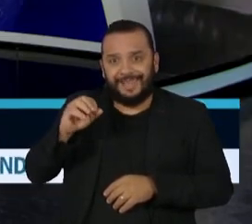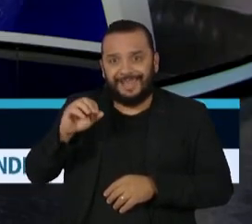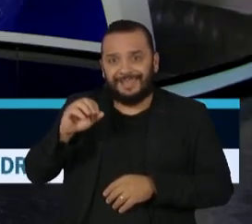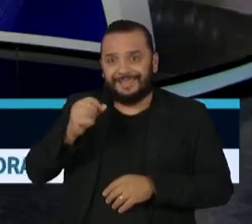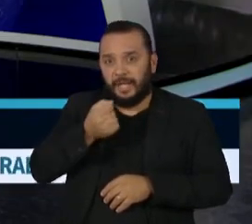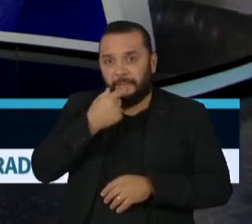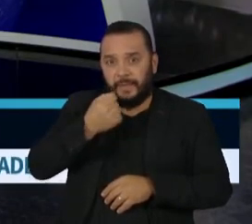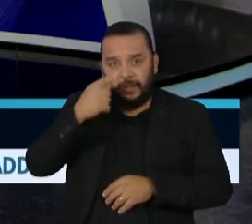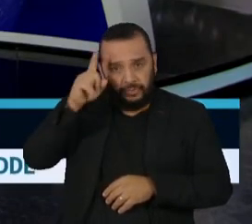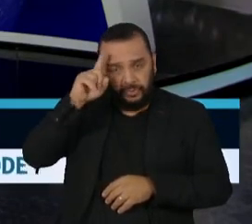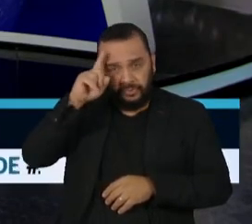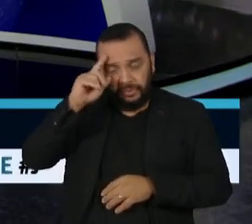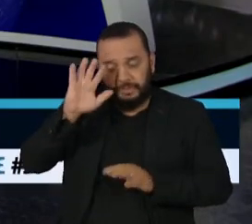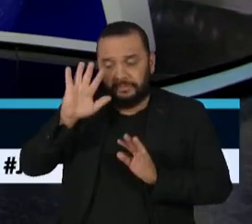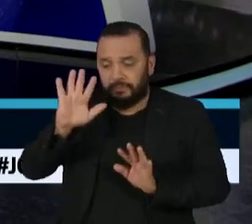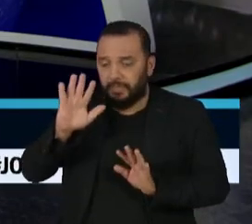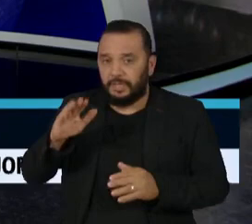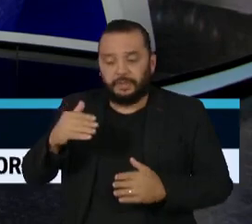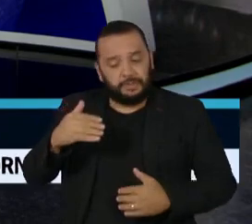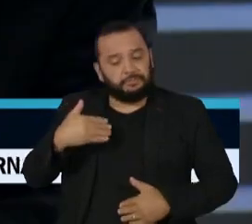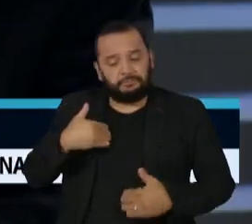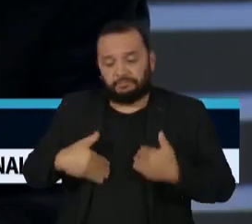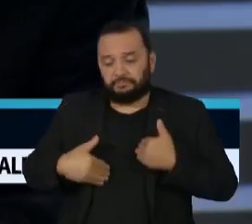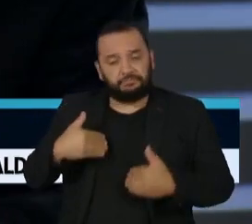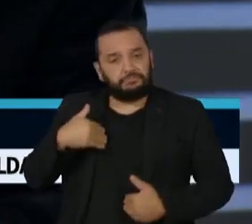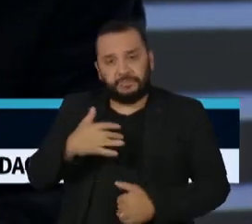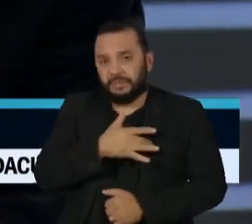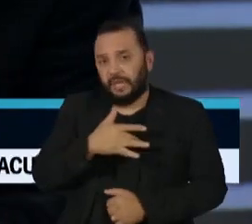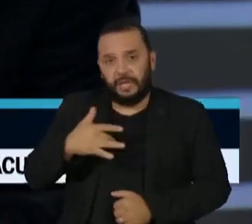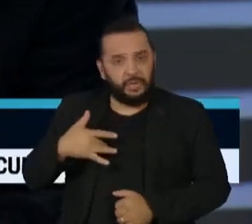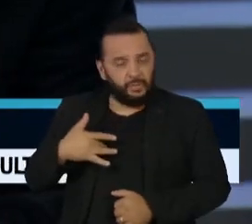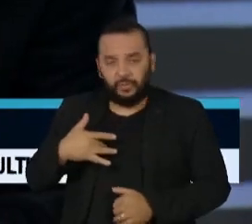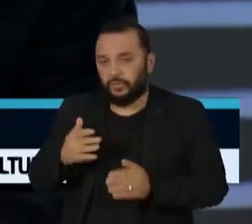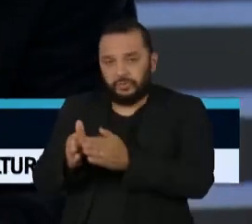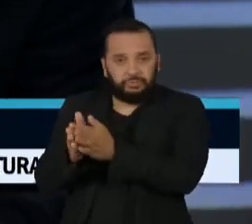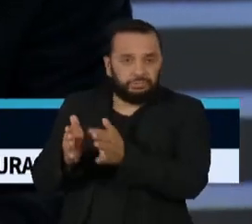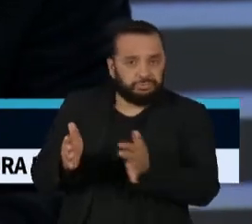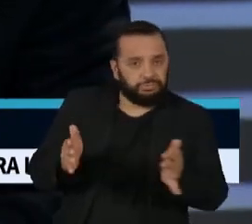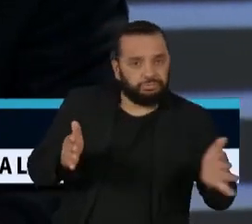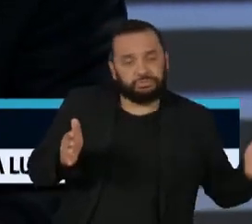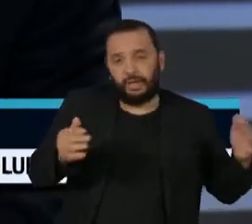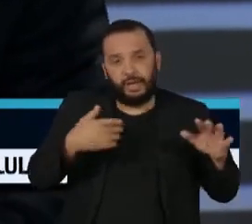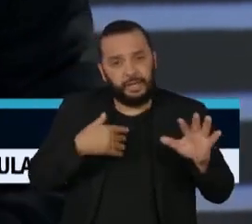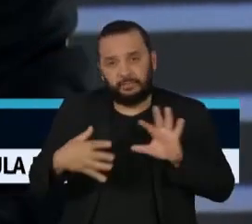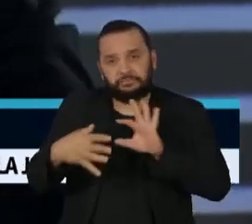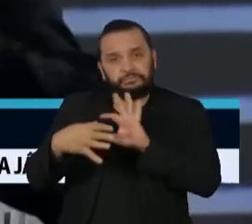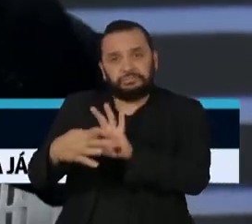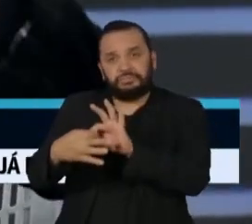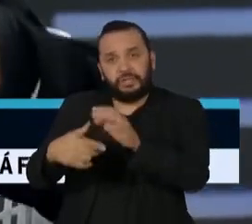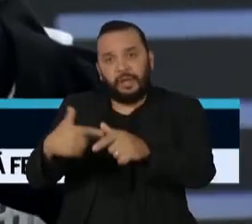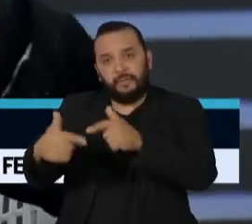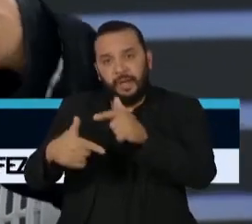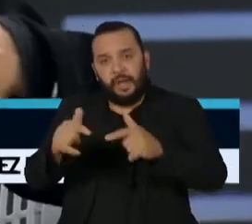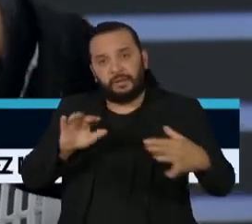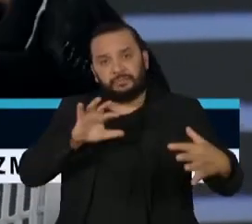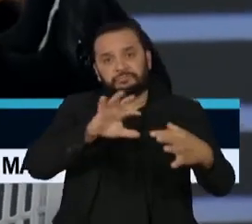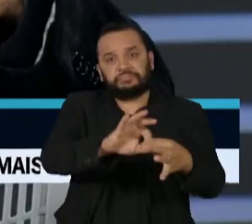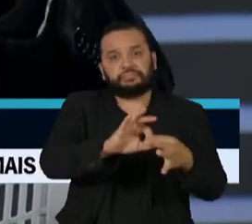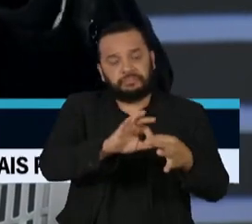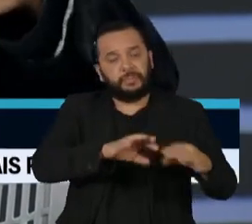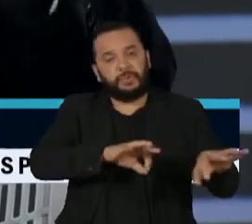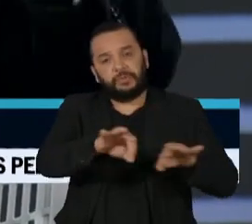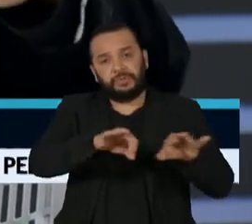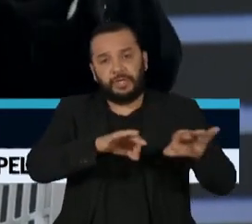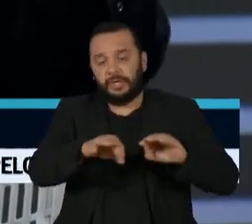dia, ela mantém uma saúde mais longa, isso faz com que ela se envolva com trabalho, com projetos. Então, ela fala, não,